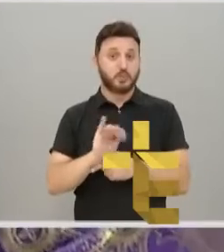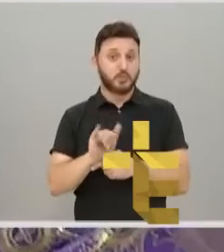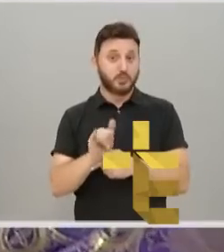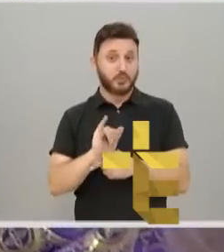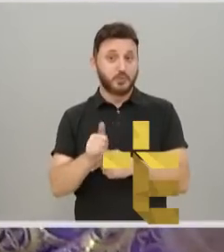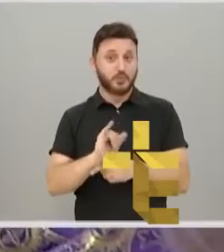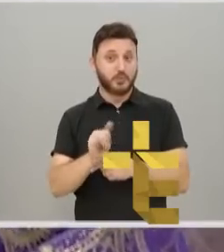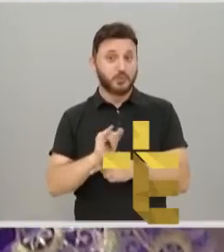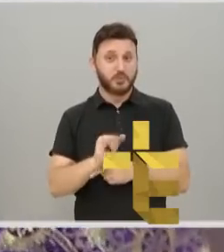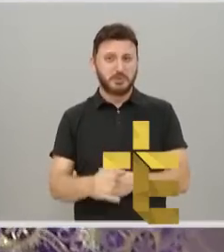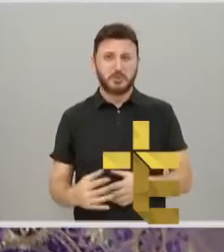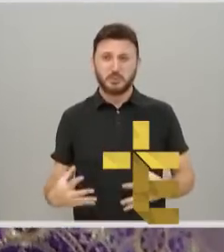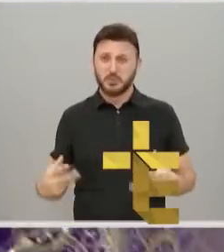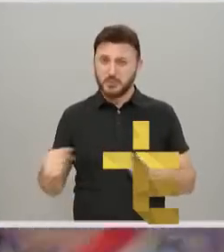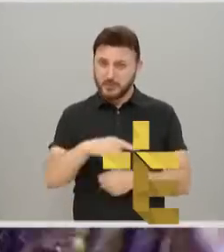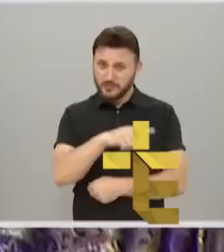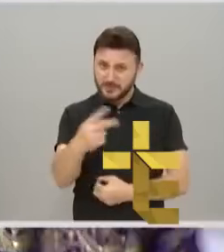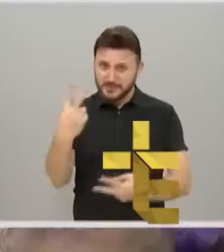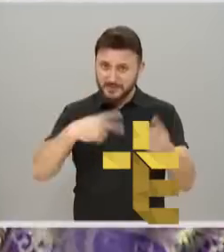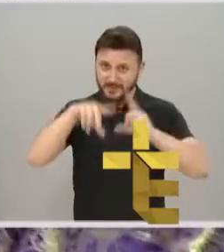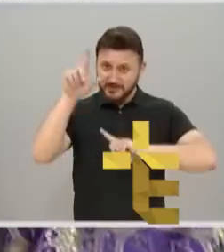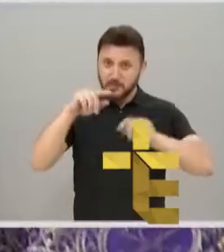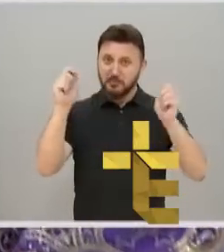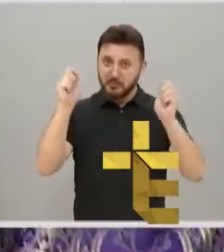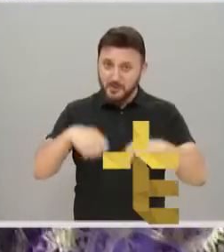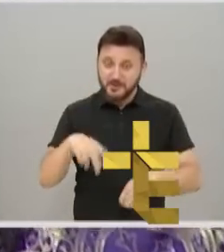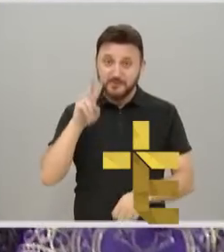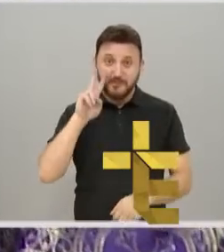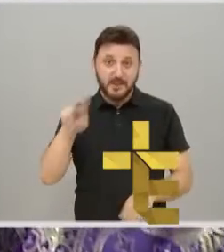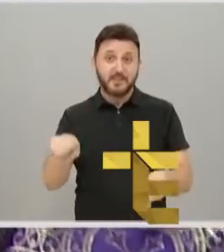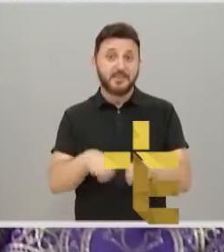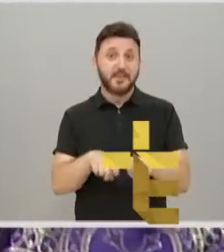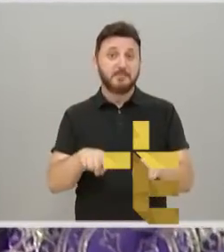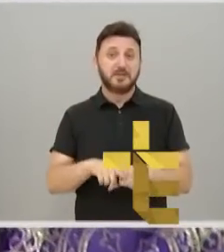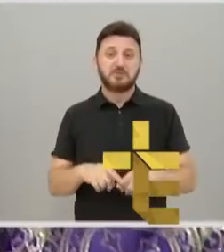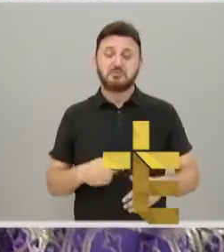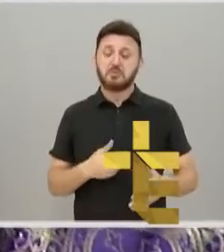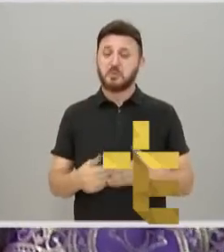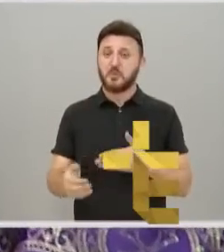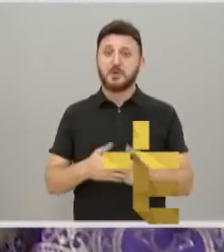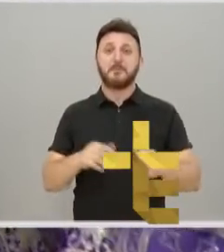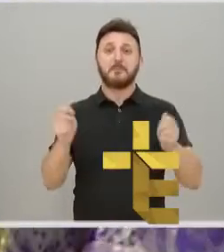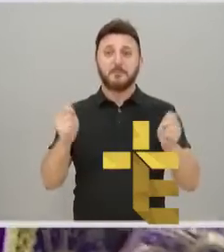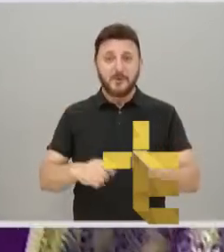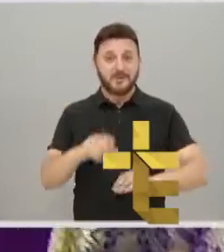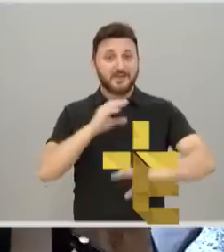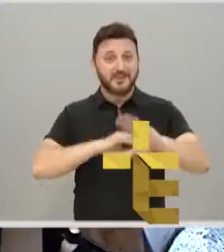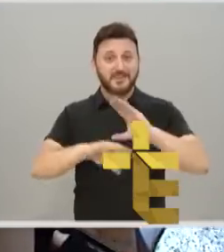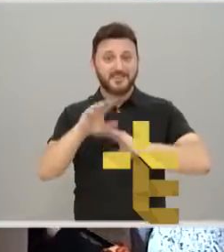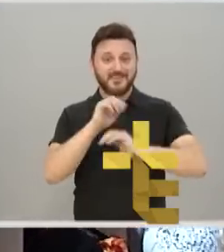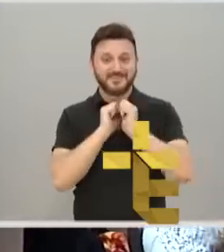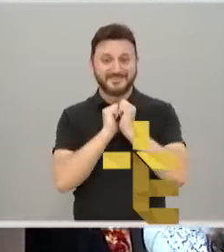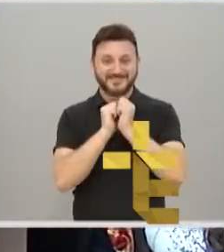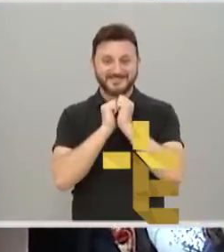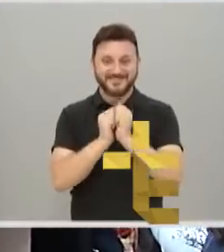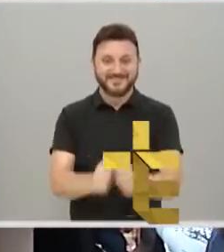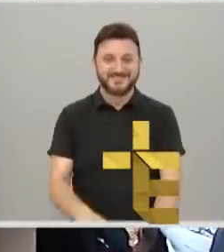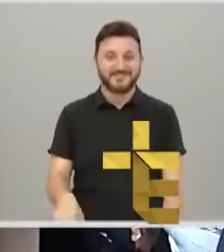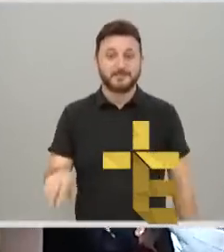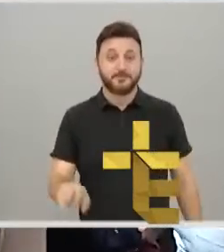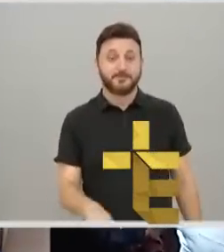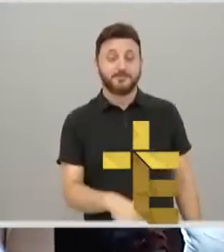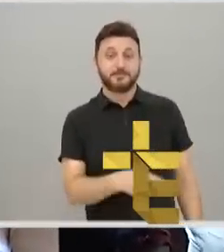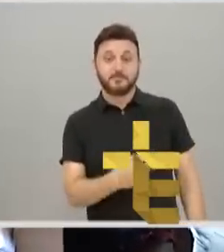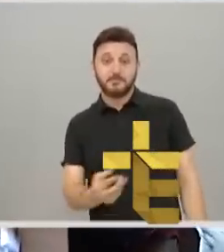pelas RTVs, você que nos acompanha pelas plataformas digitais. Cantemos! Senhor, eis